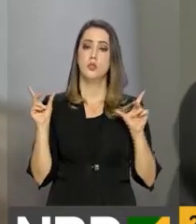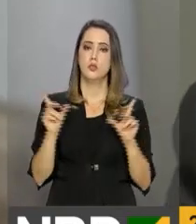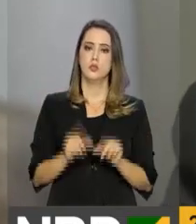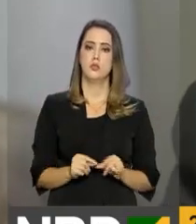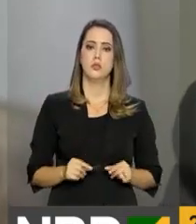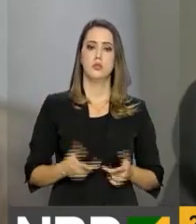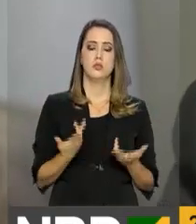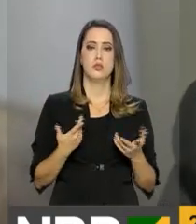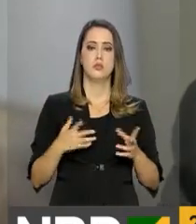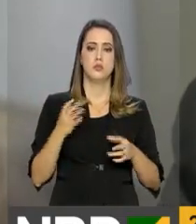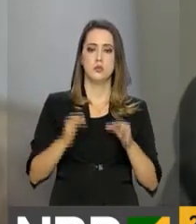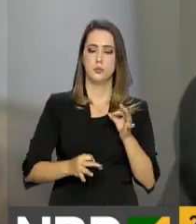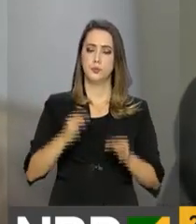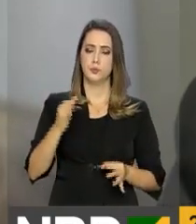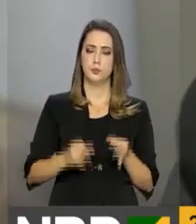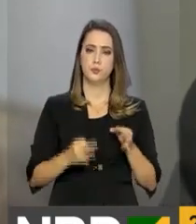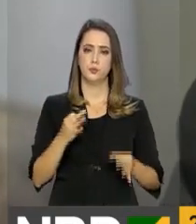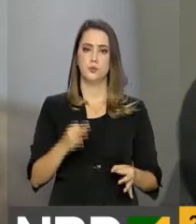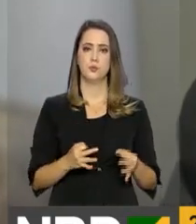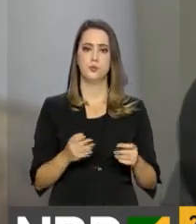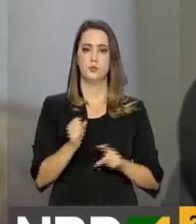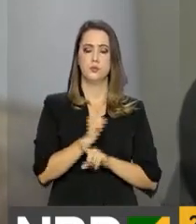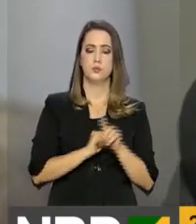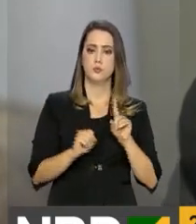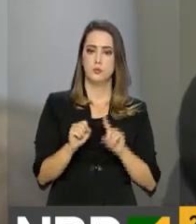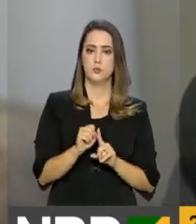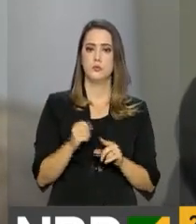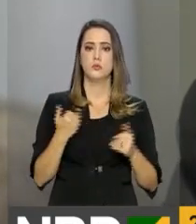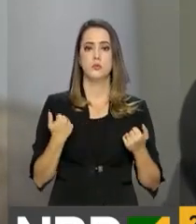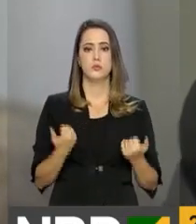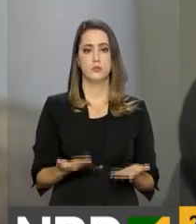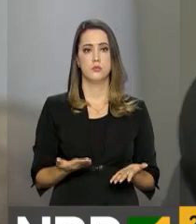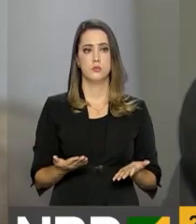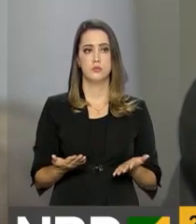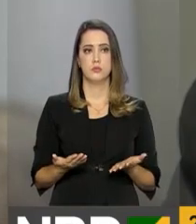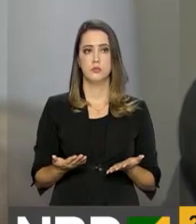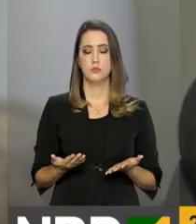a litigiosidade social. Não é?